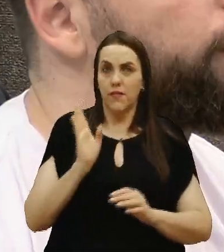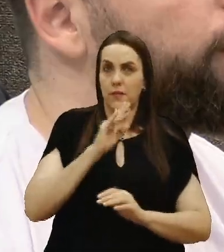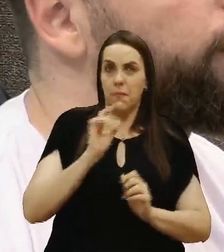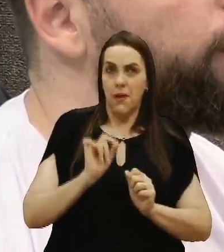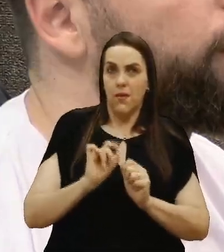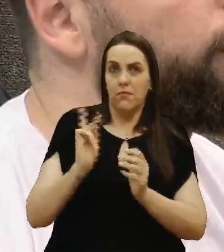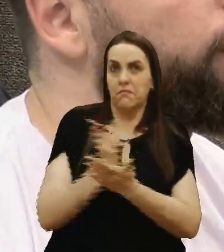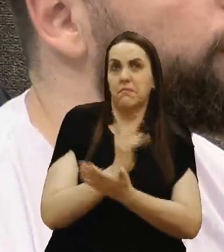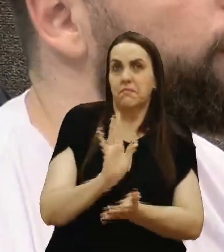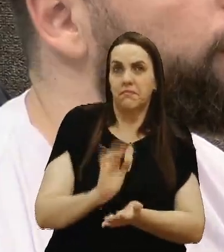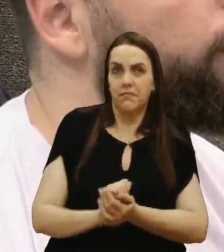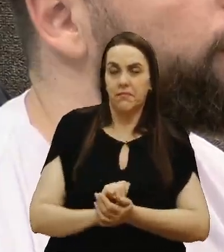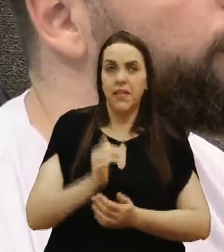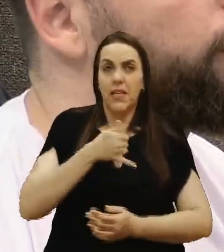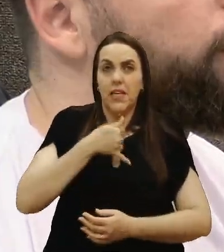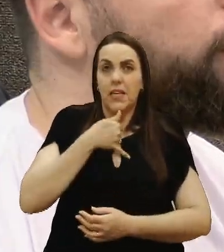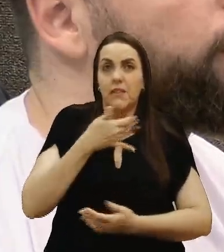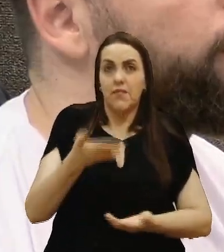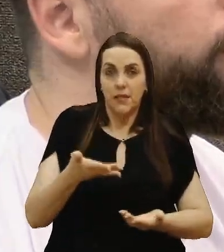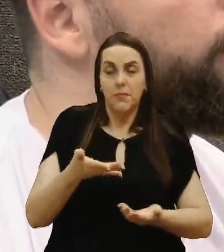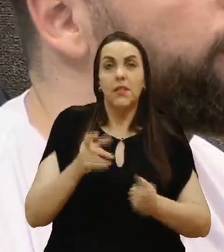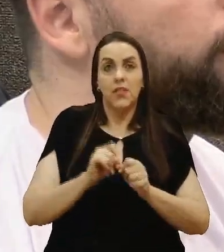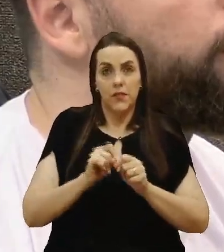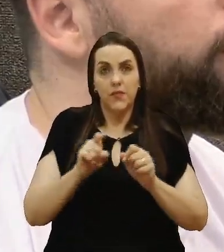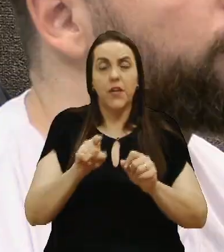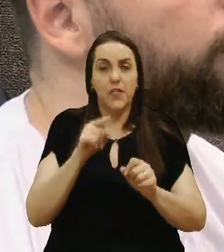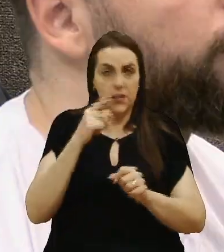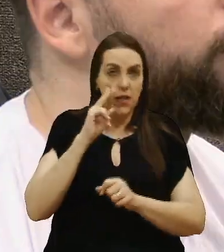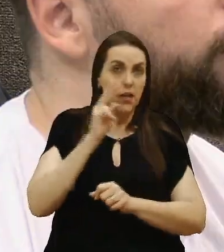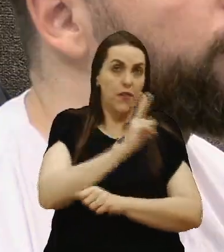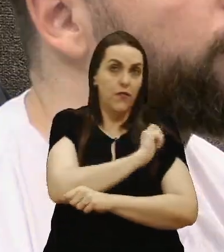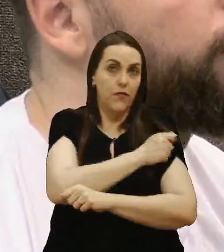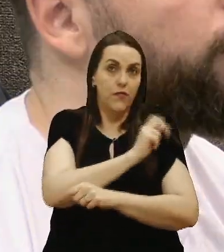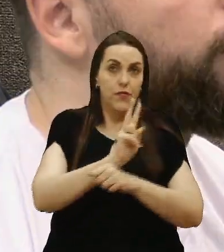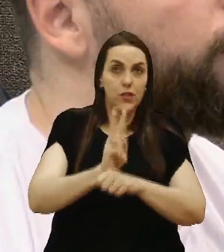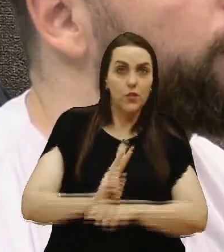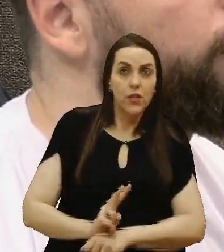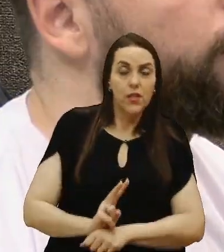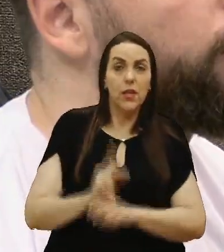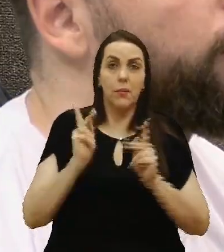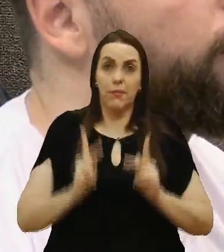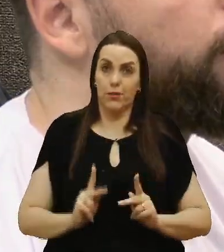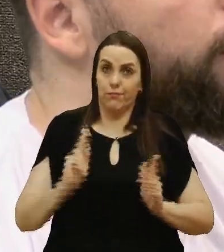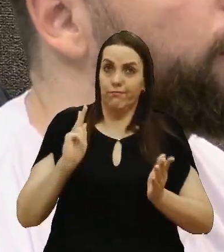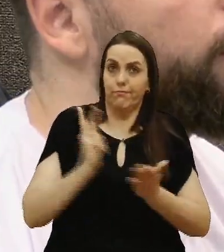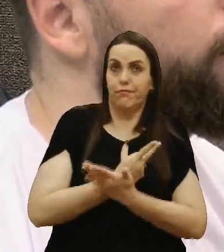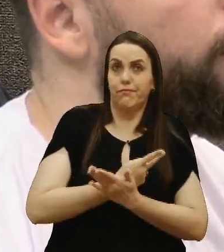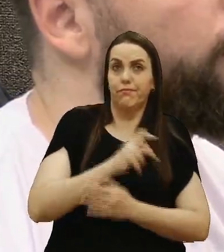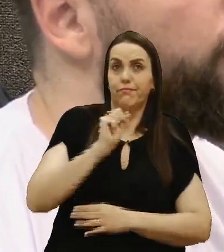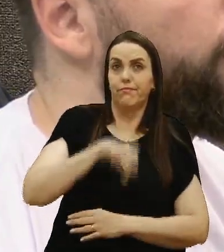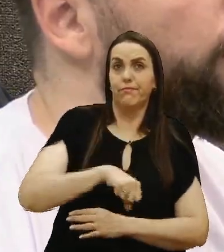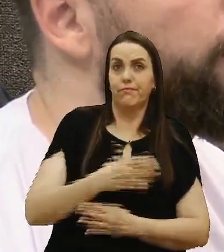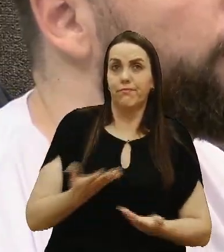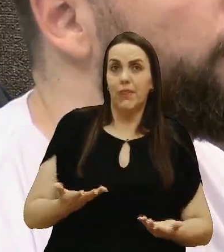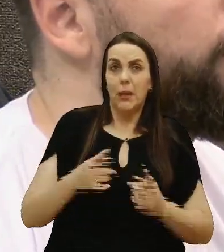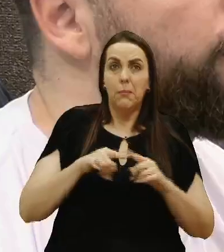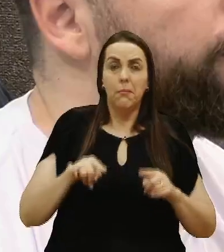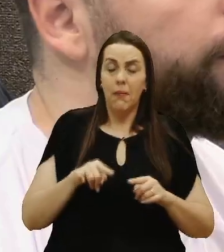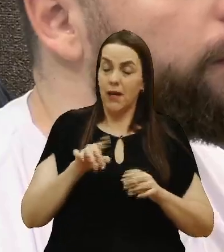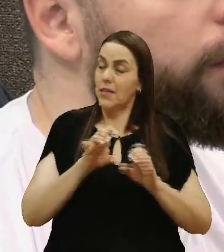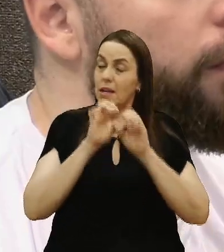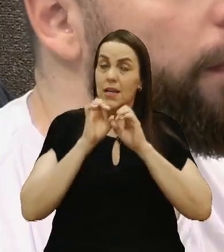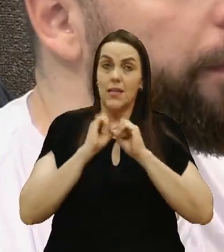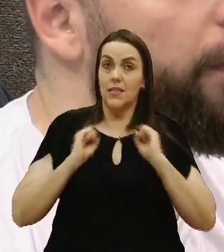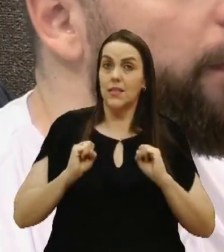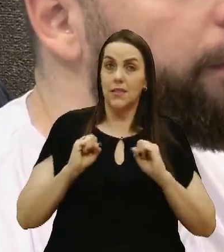liberado, infelizmente, foi feita a vistoria e essa pessoa continuou agindo de má fé. Mas aí é uma questão que a Secretaria